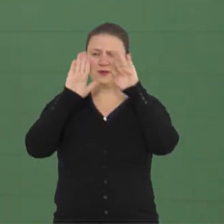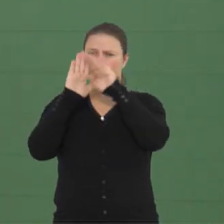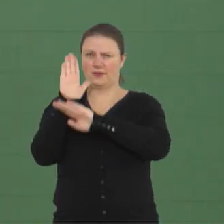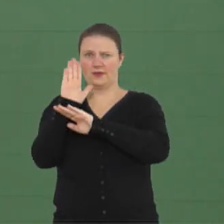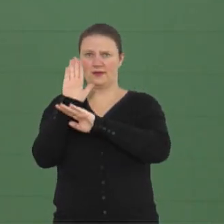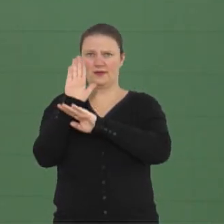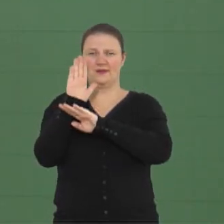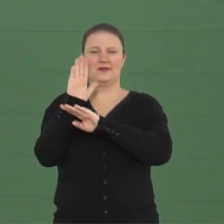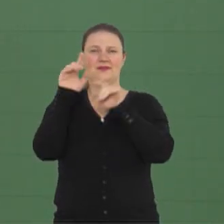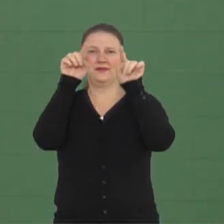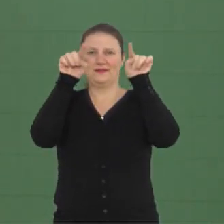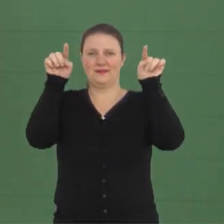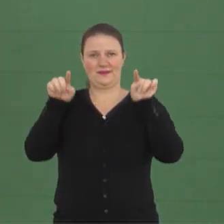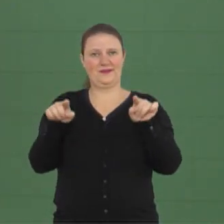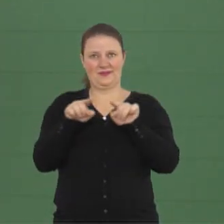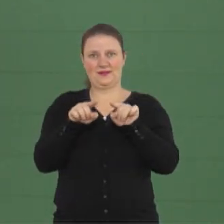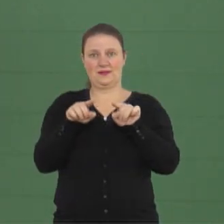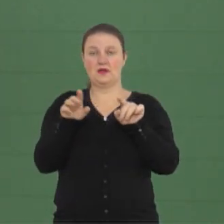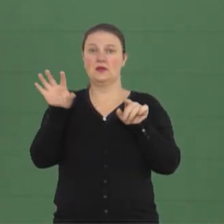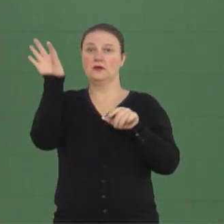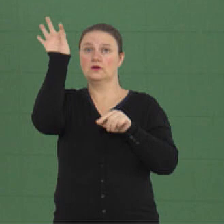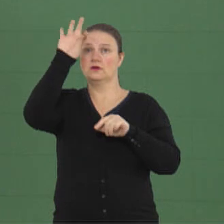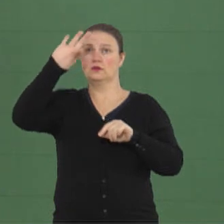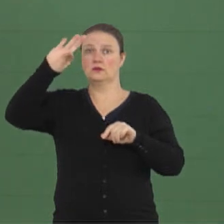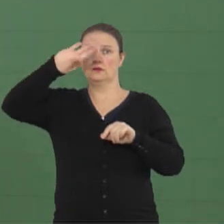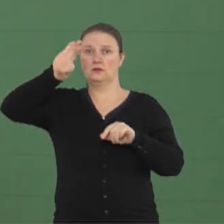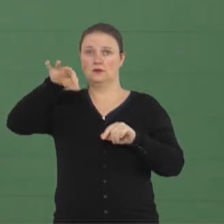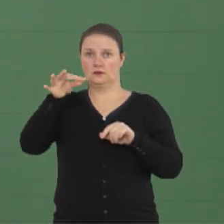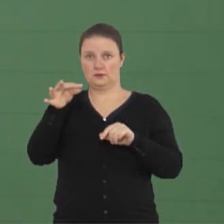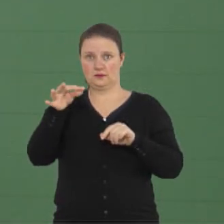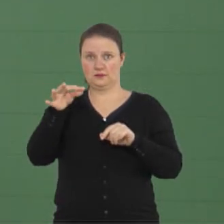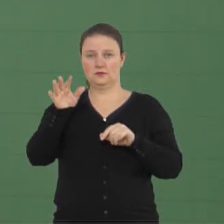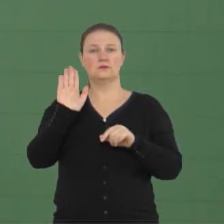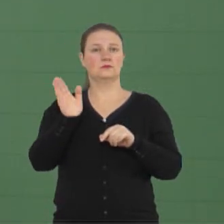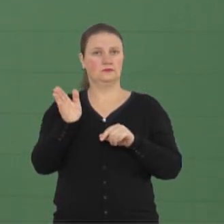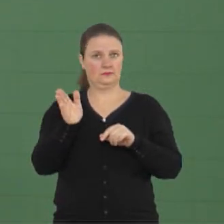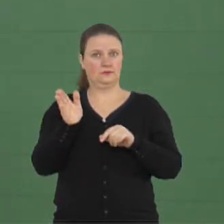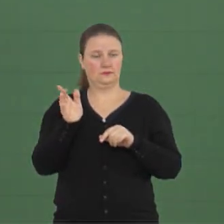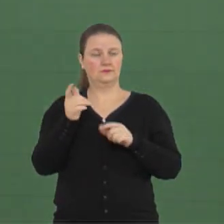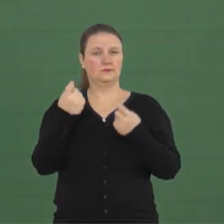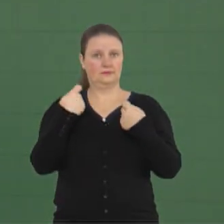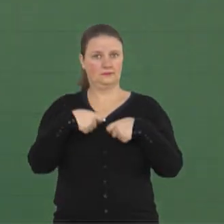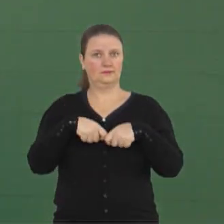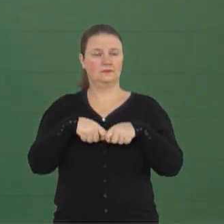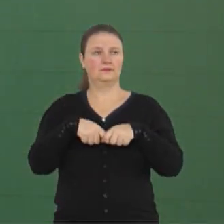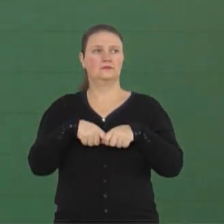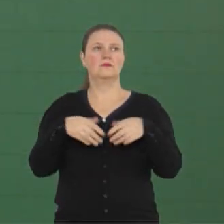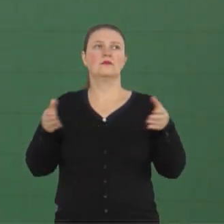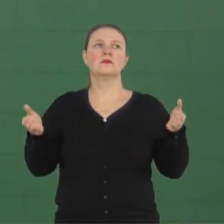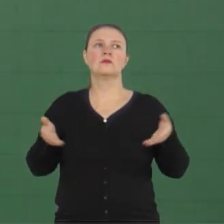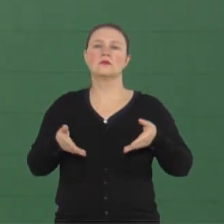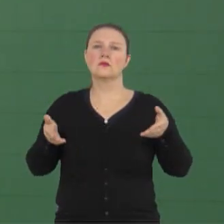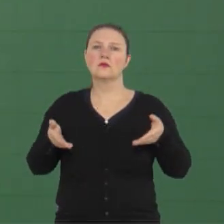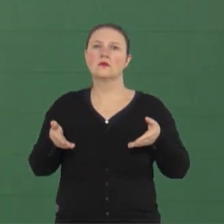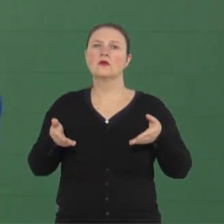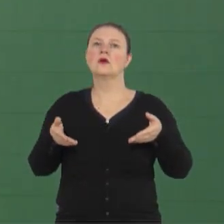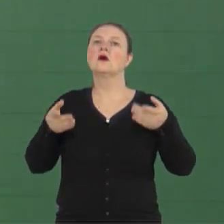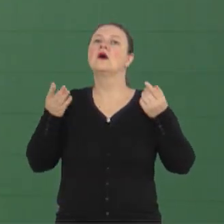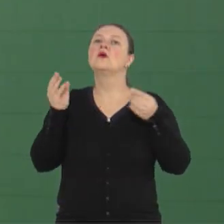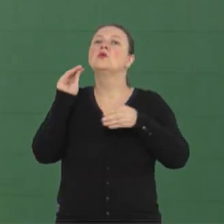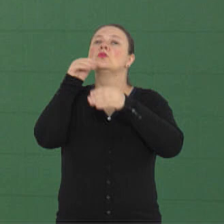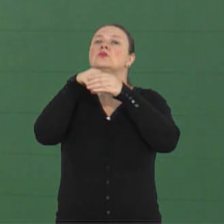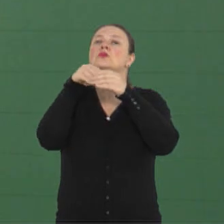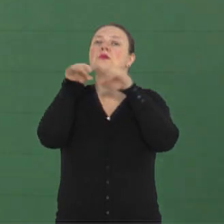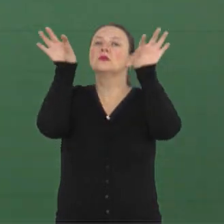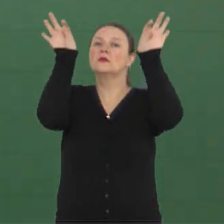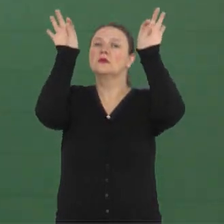dentro dos colchetes. E agora eu sigo com as chaves. Nosso próximo desafio é resolver o que está